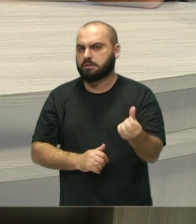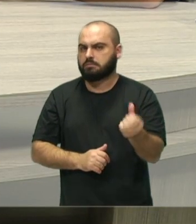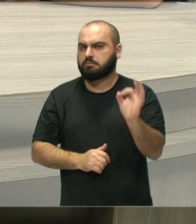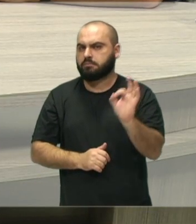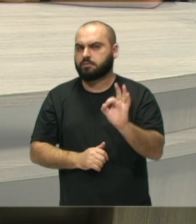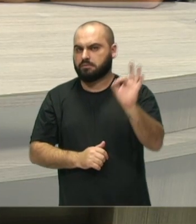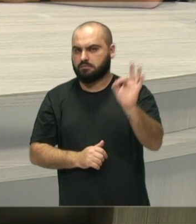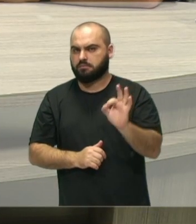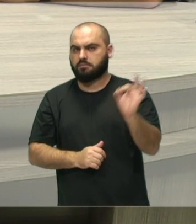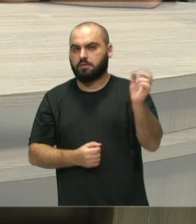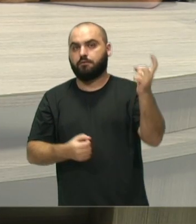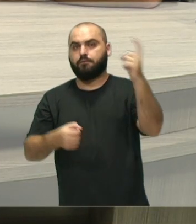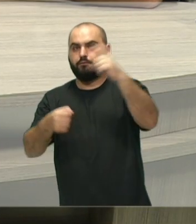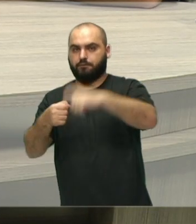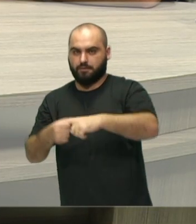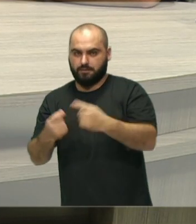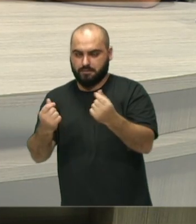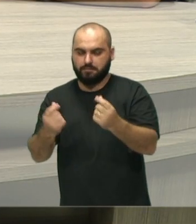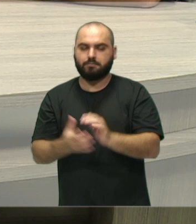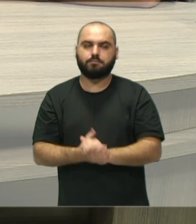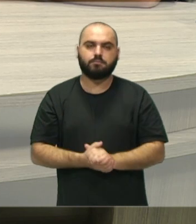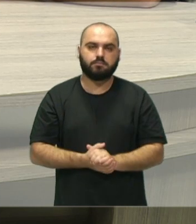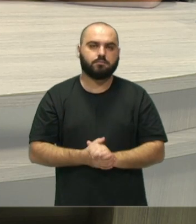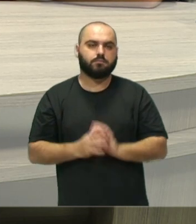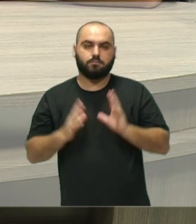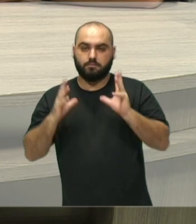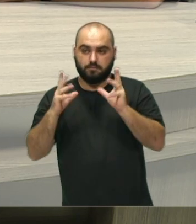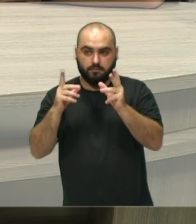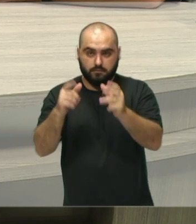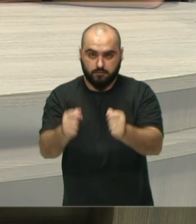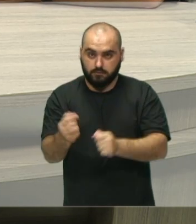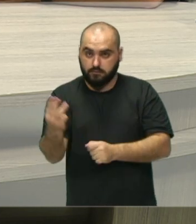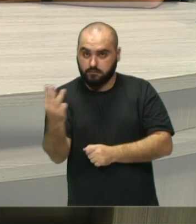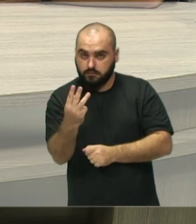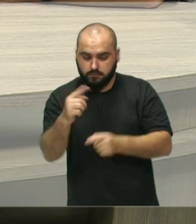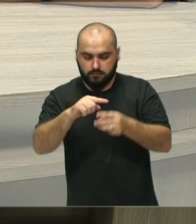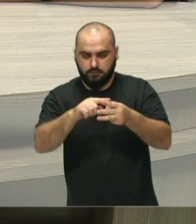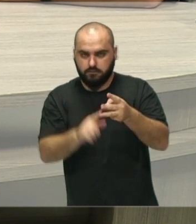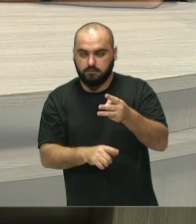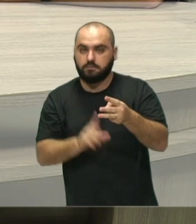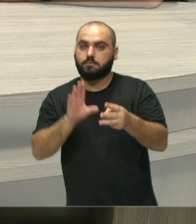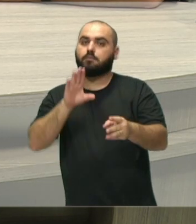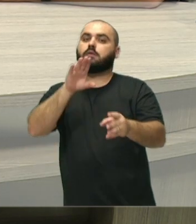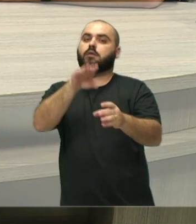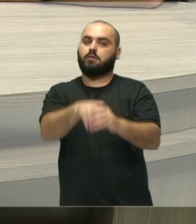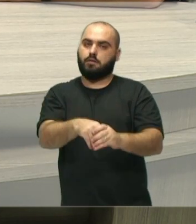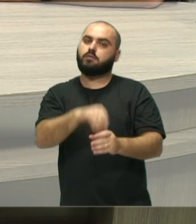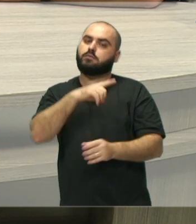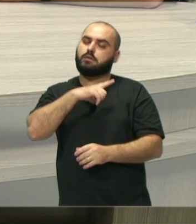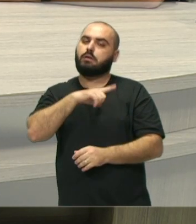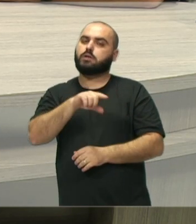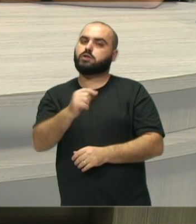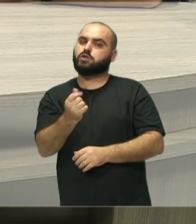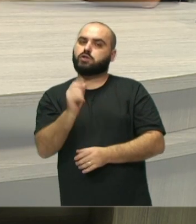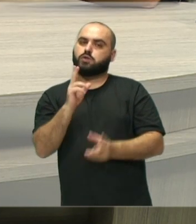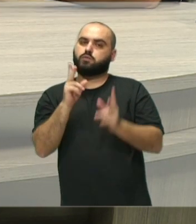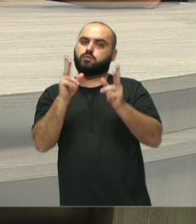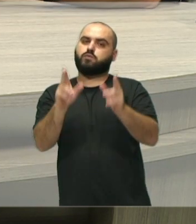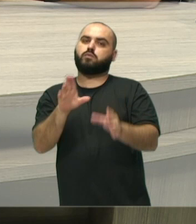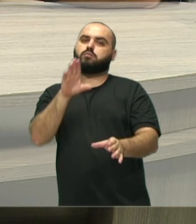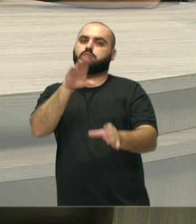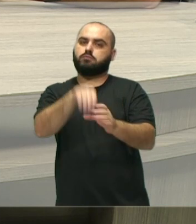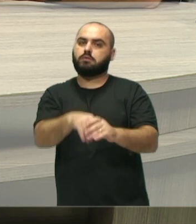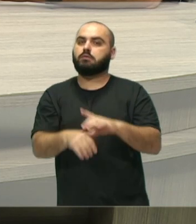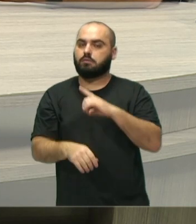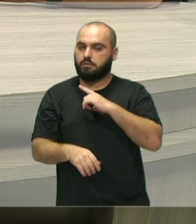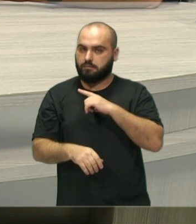de retorno dos investimentos. E todos os nossos 3 elementos estão dentro dessa TIR, dessa taxa interna